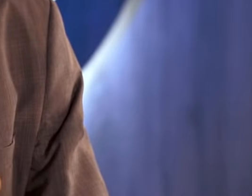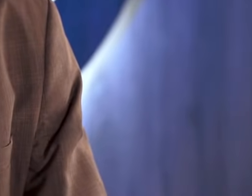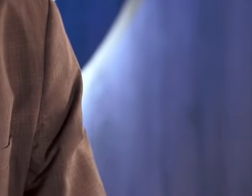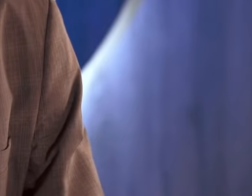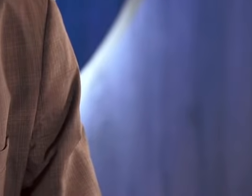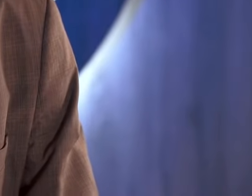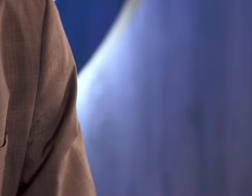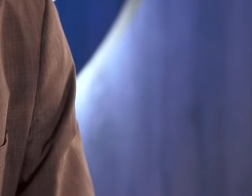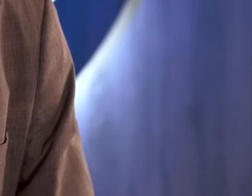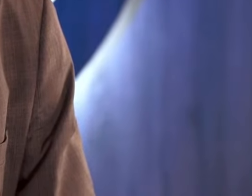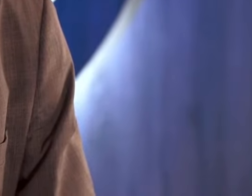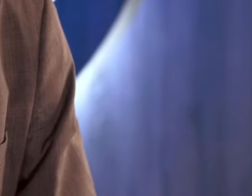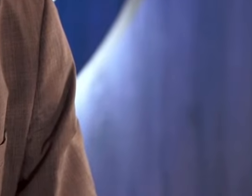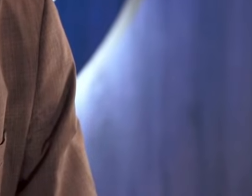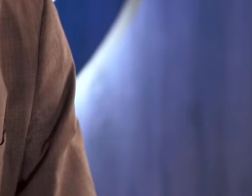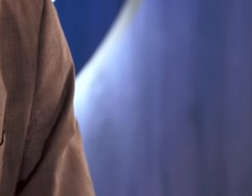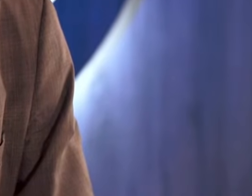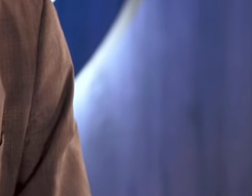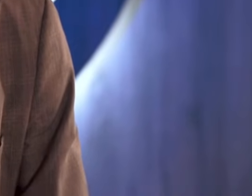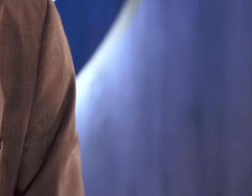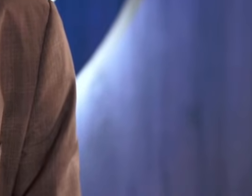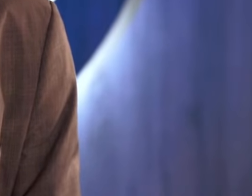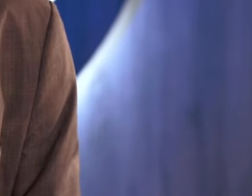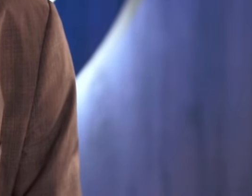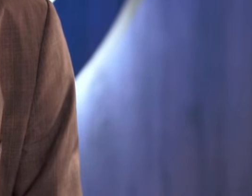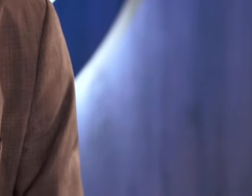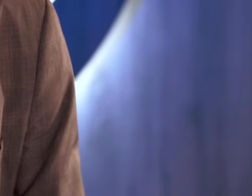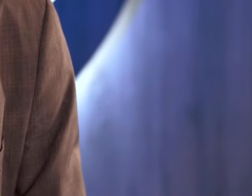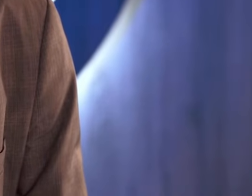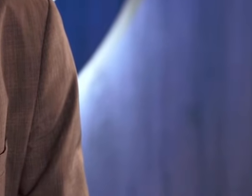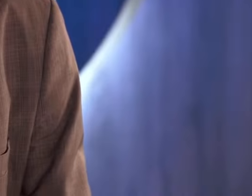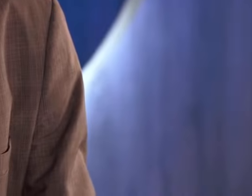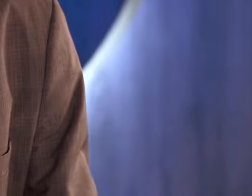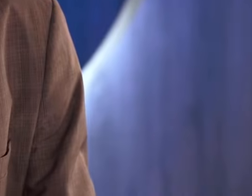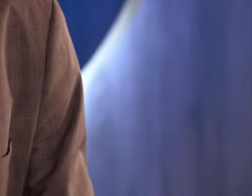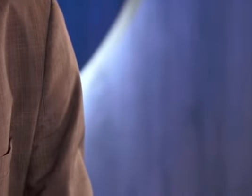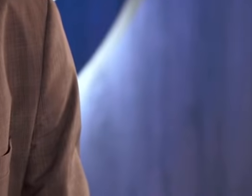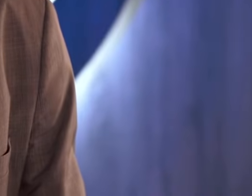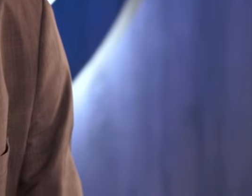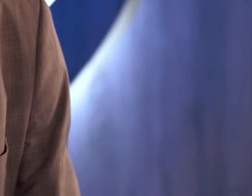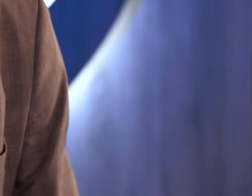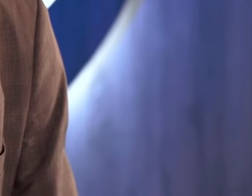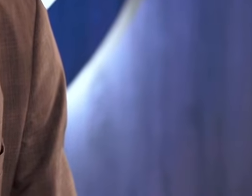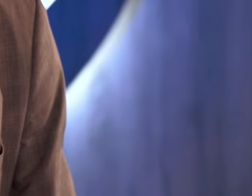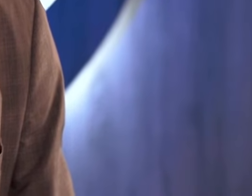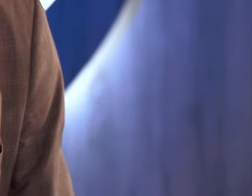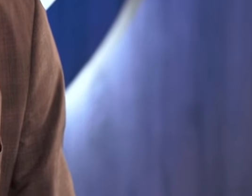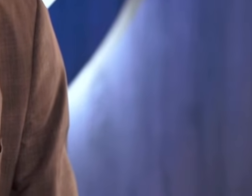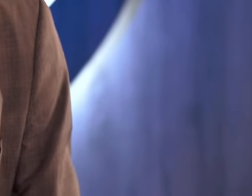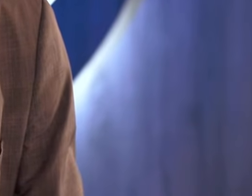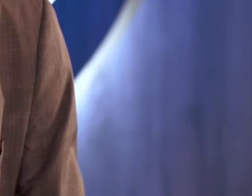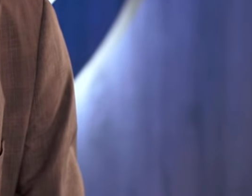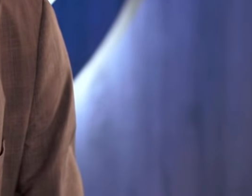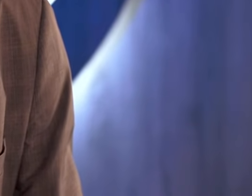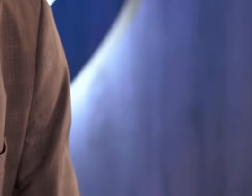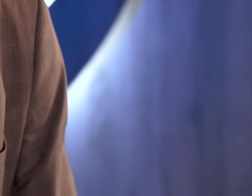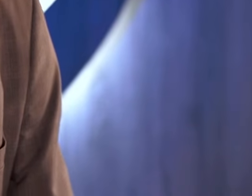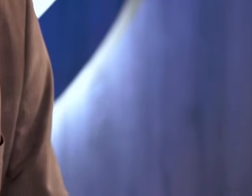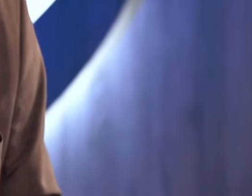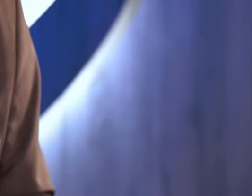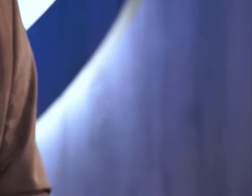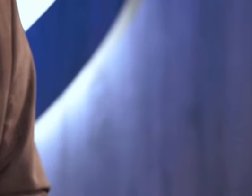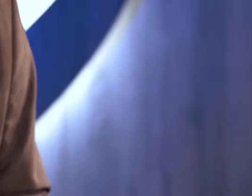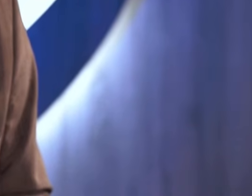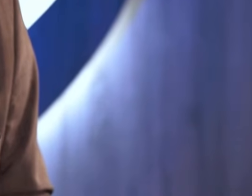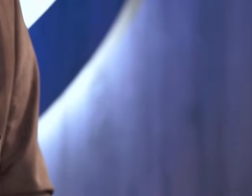que você pode acessar o QR Code ou o link na descrição e falar: eu quero ser batizado. Se